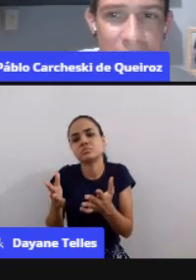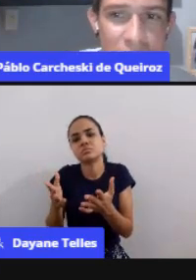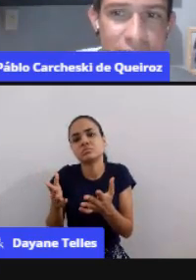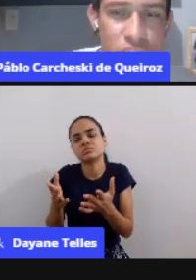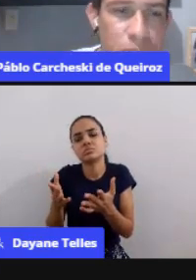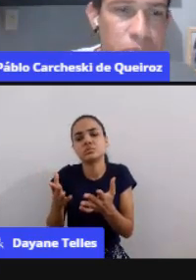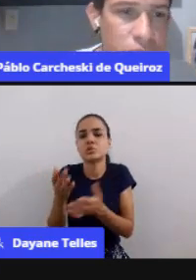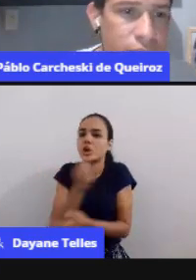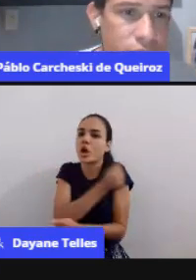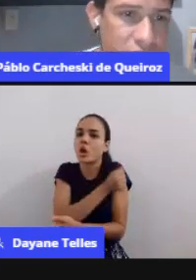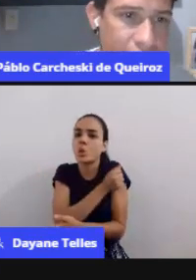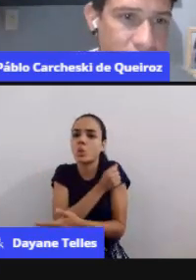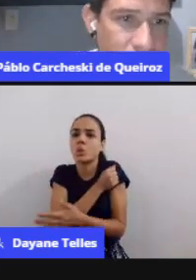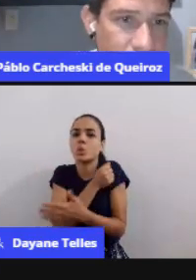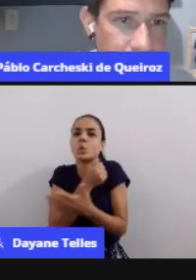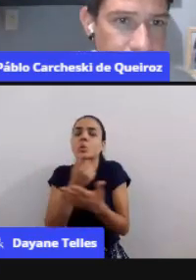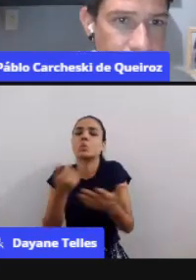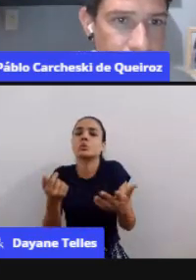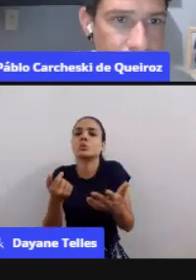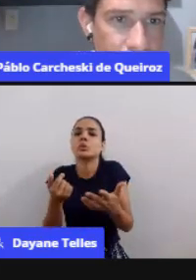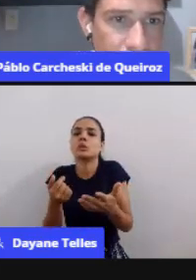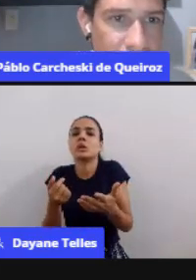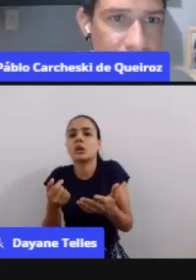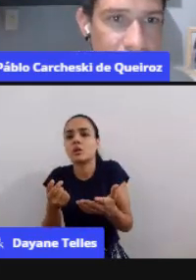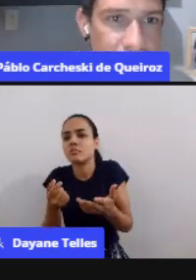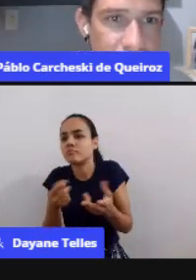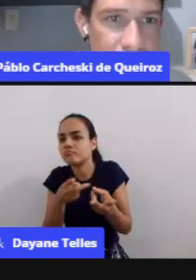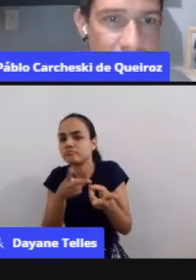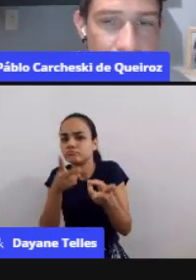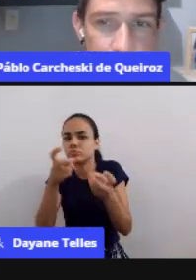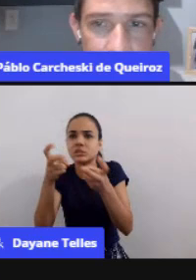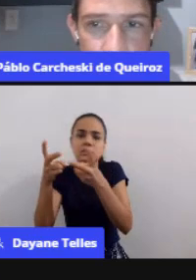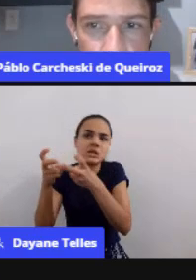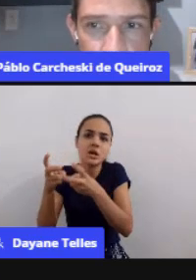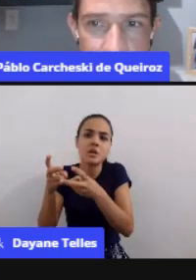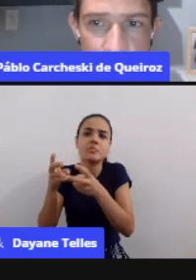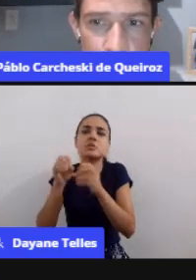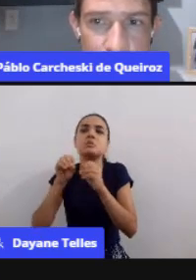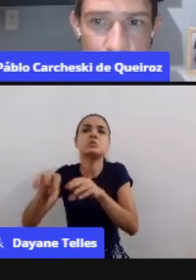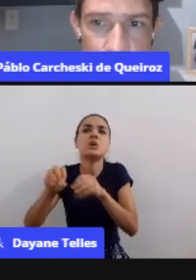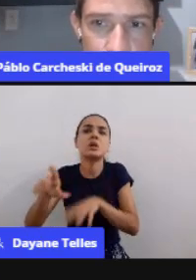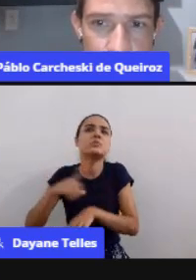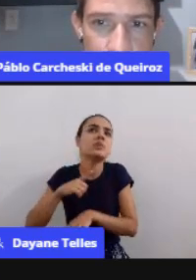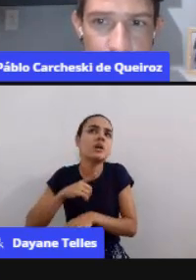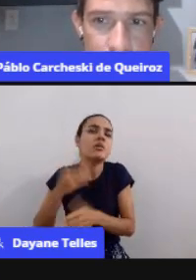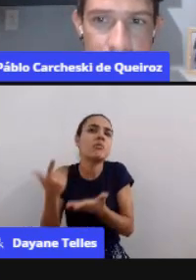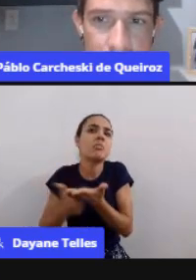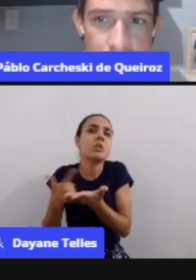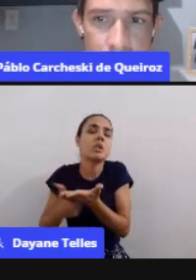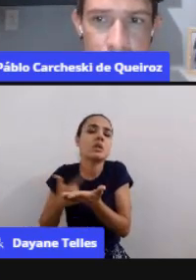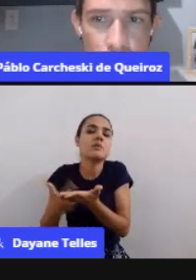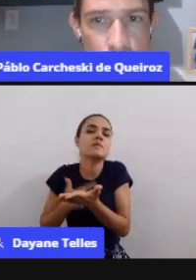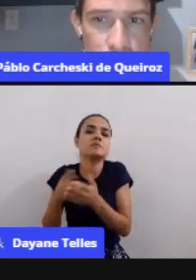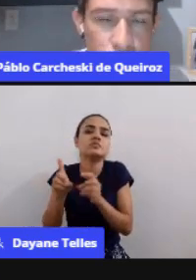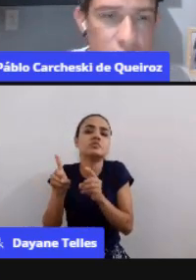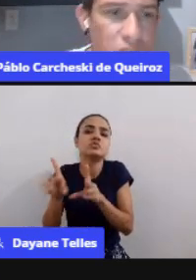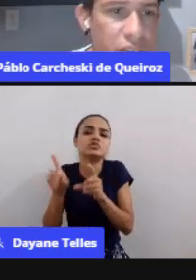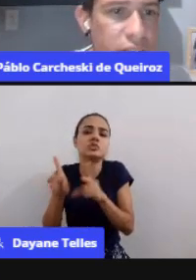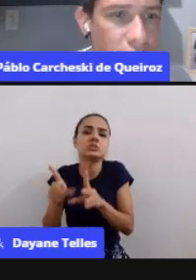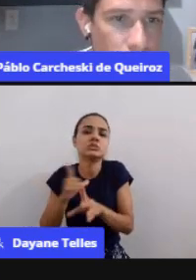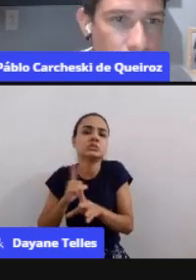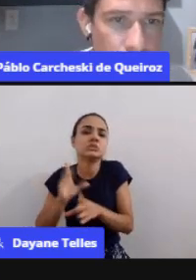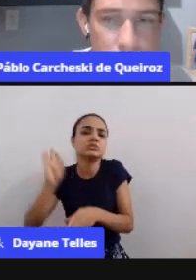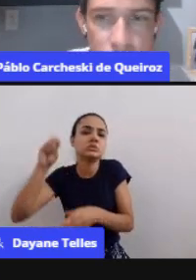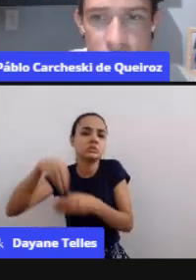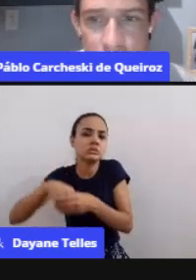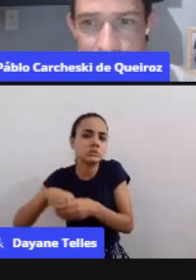viu uma representação desse tipo nos livros didáticos, né? Será que vale a pena eu explorar isso com meus alunos? Né? Construir